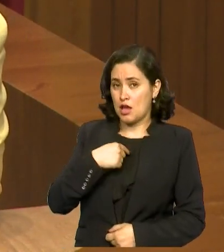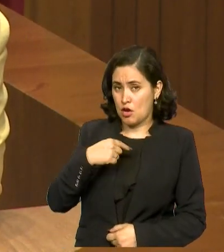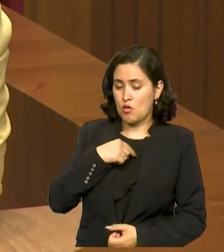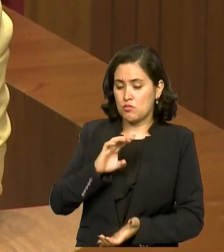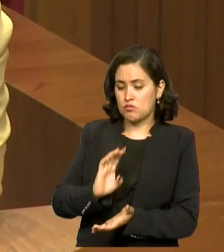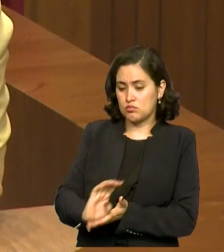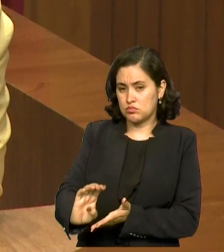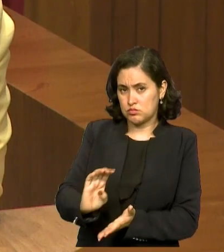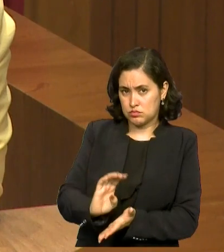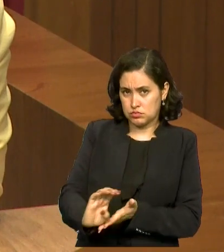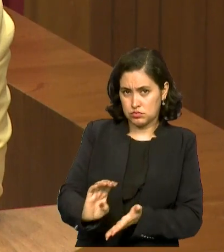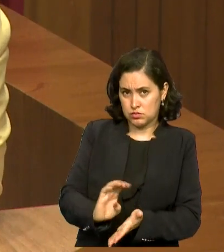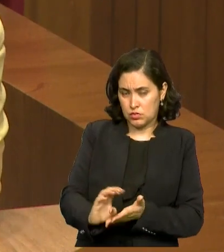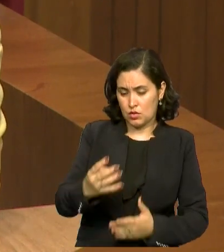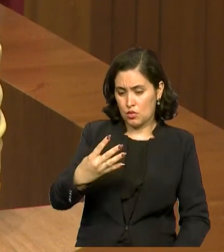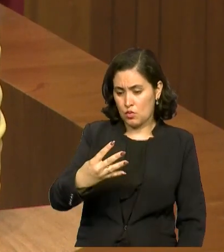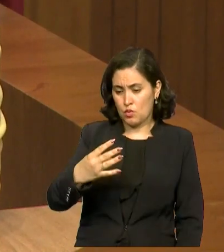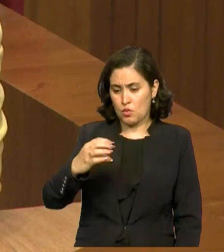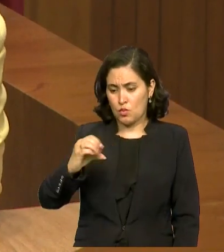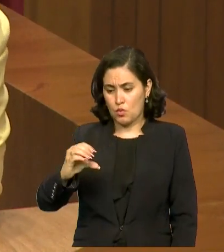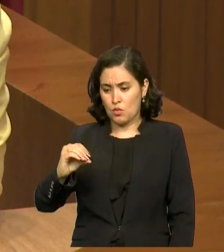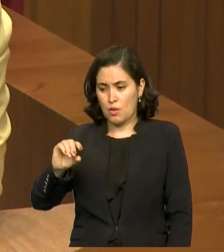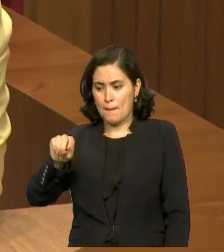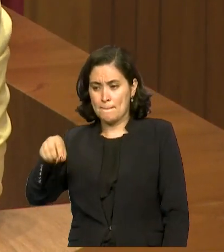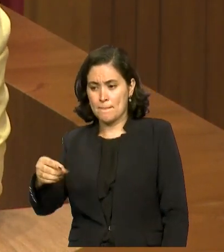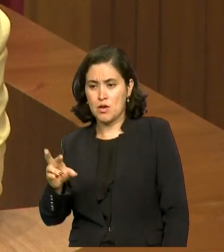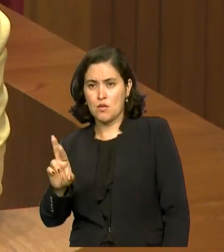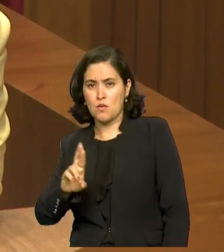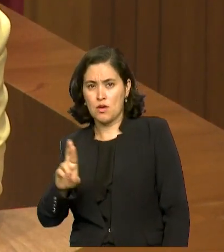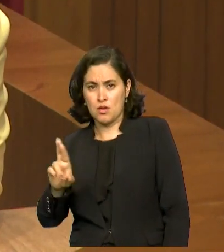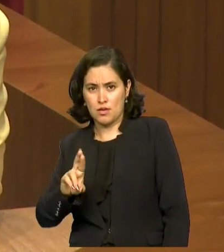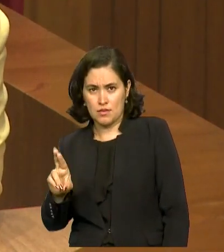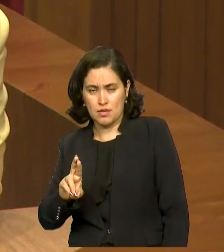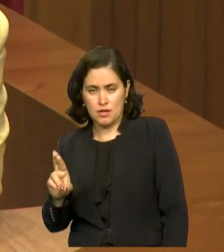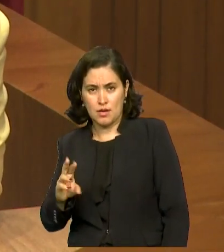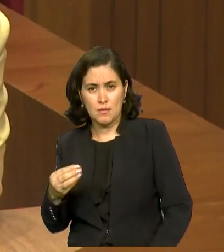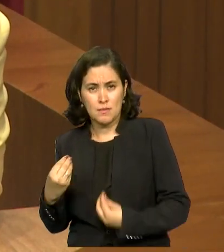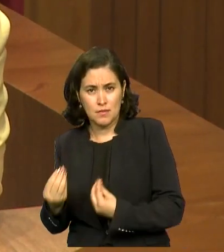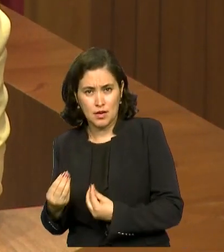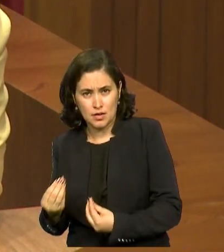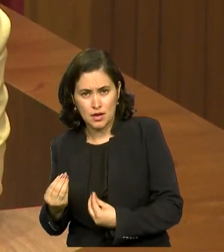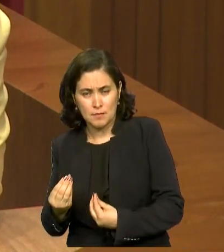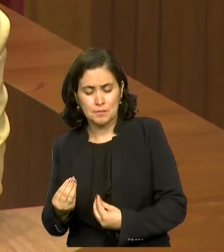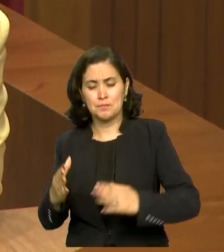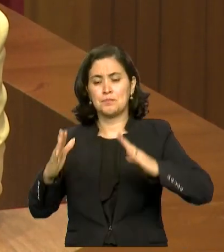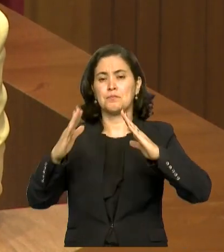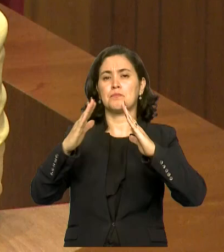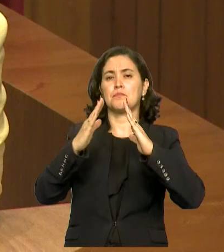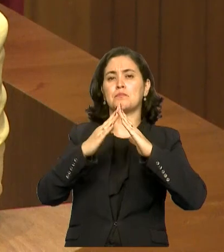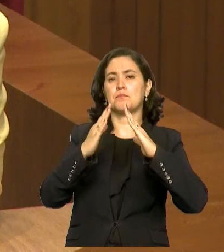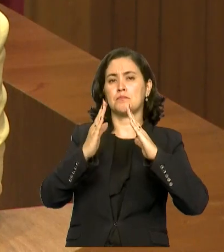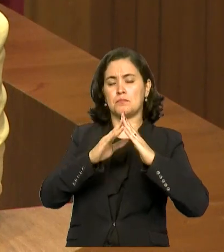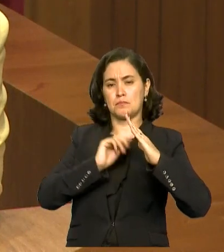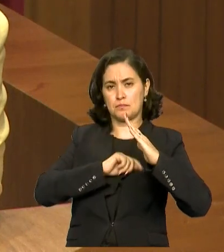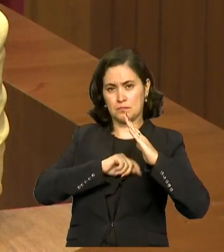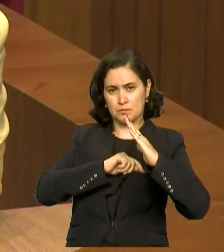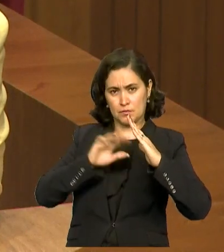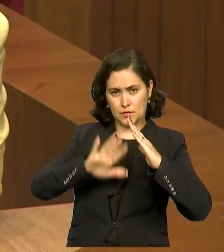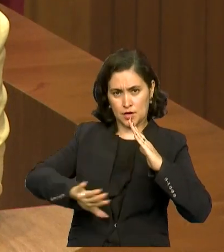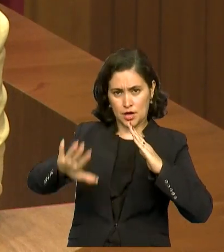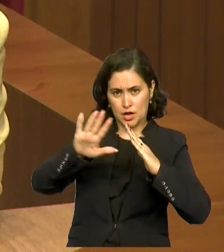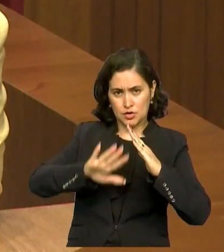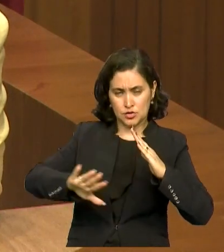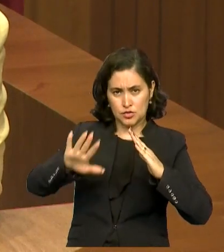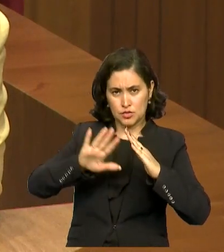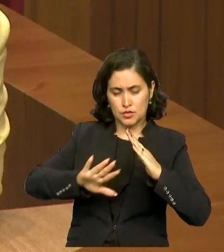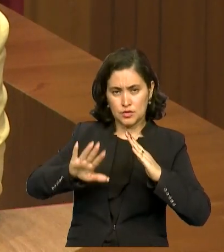R$400 mil para completar na reforma do prédio da Delegacia Regional de